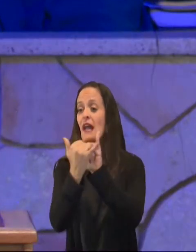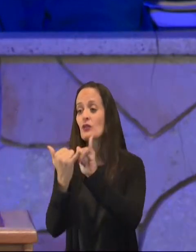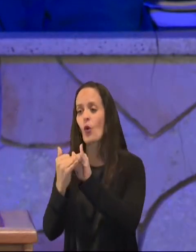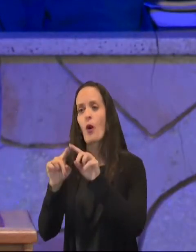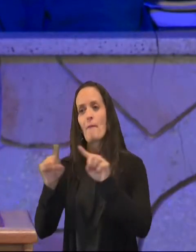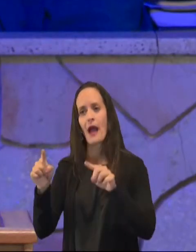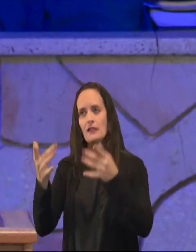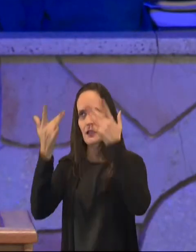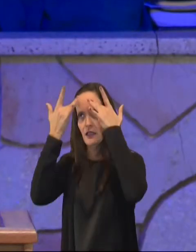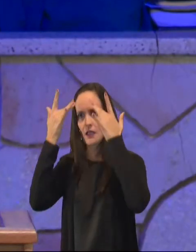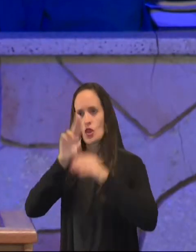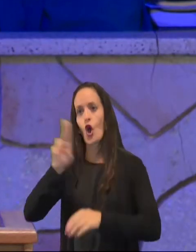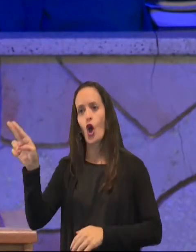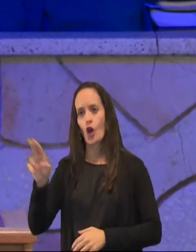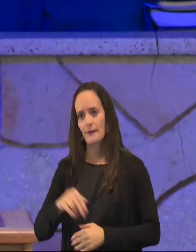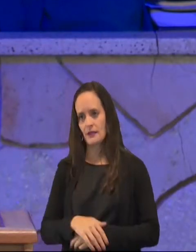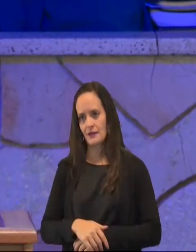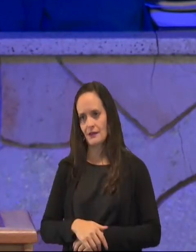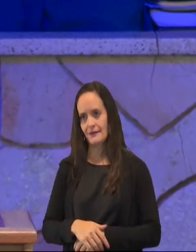deles.